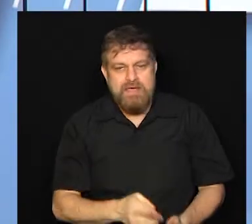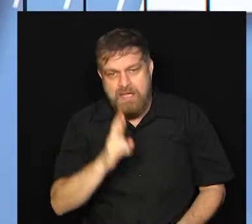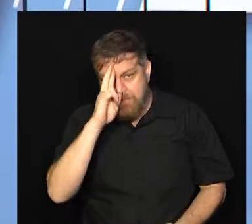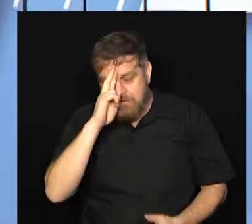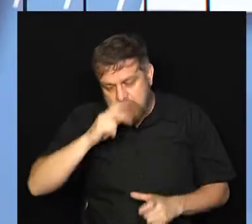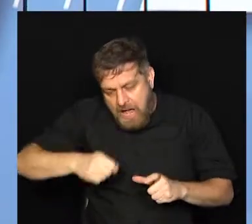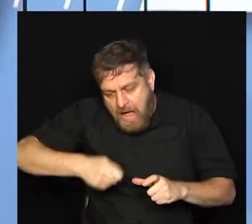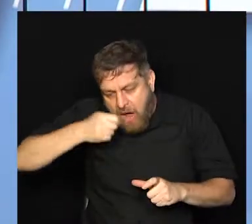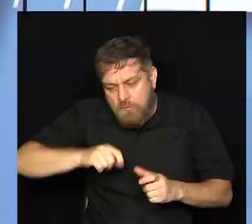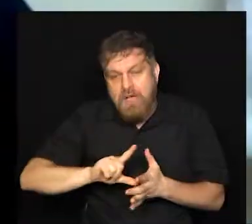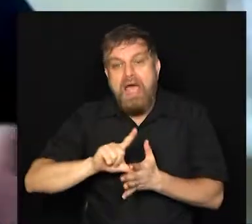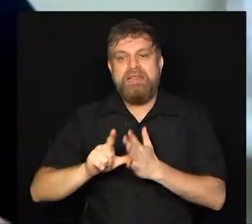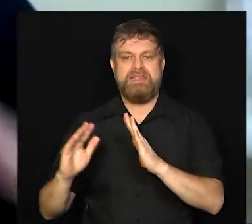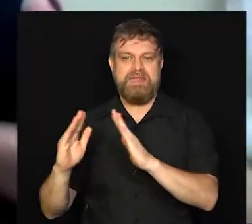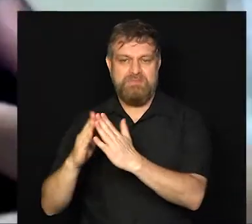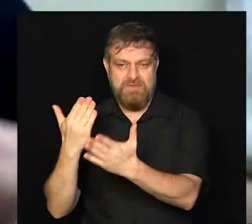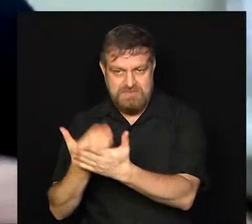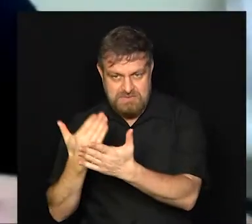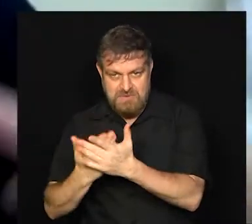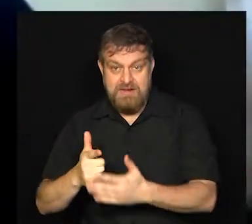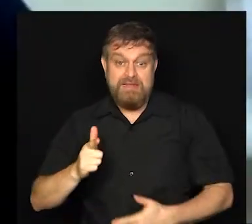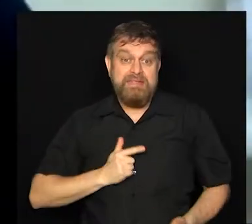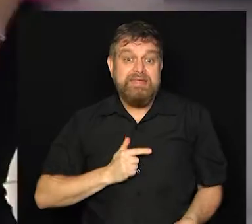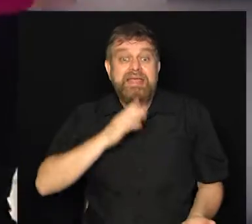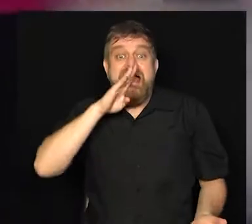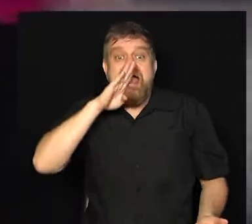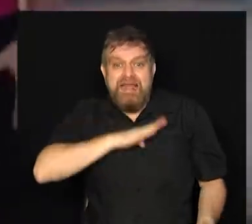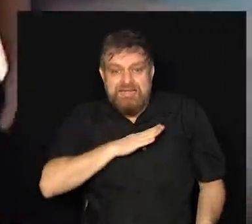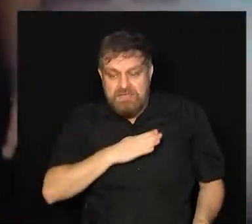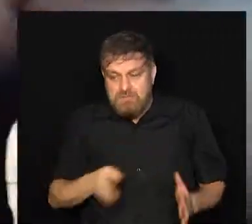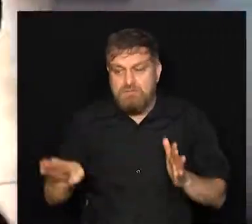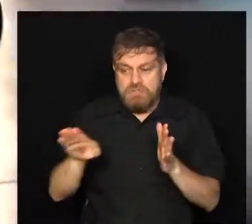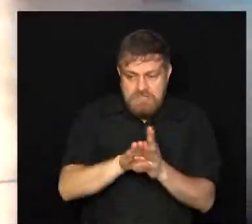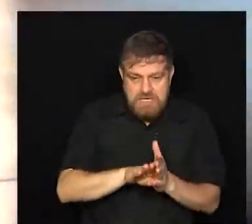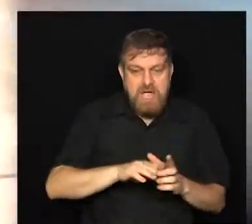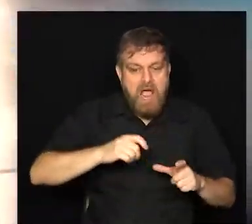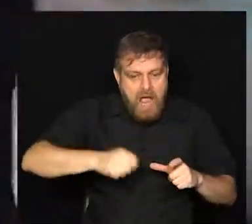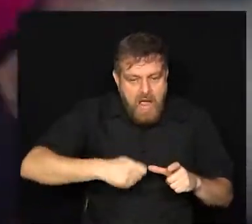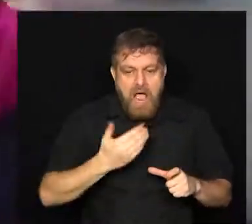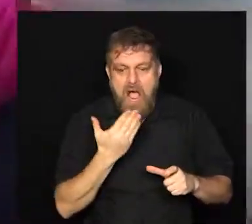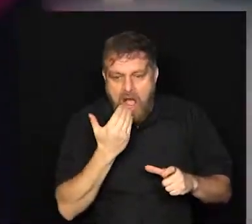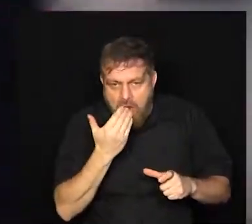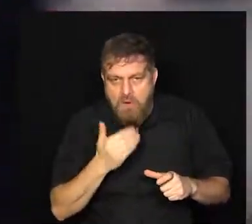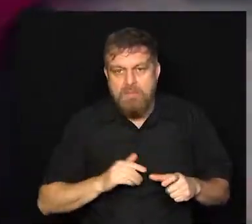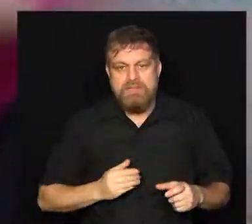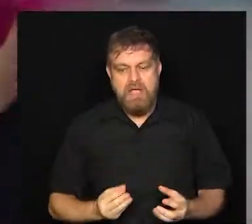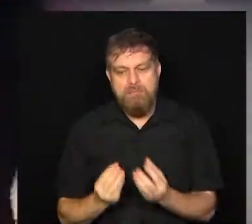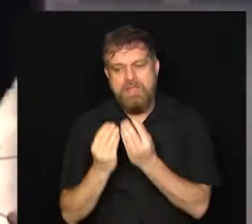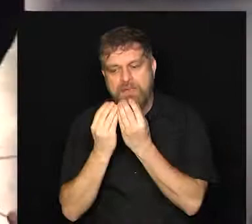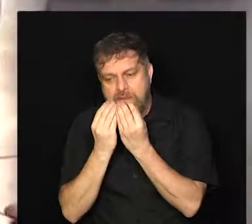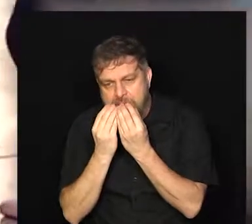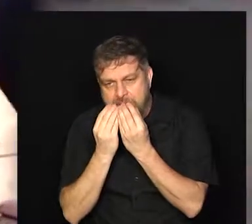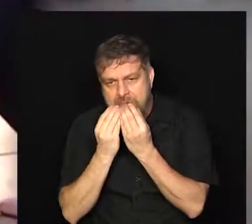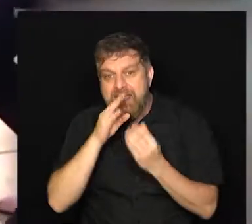e vai para a escola. À tarde, as que vêm à tarde, elas chegam da escola, almoçam, tomam um lanche da tarde e vão para casa. E, de repente, as